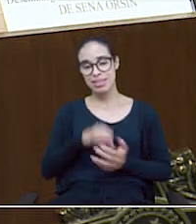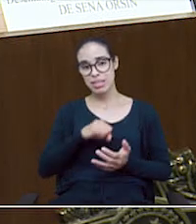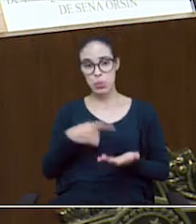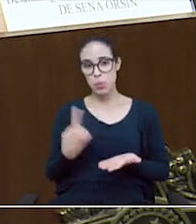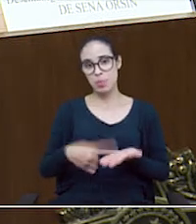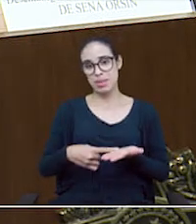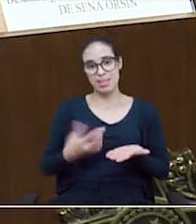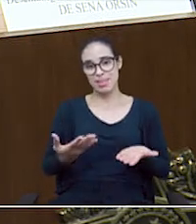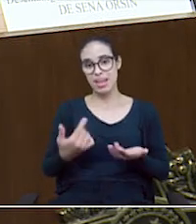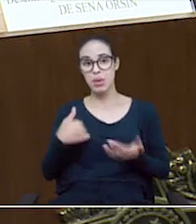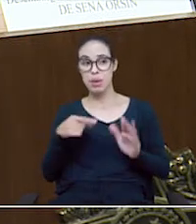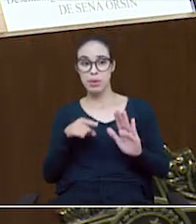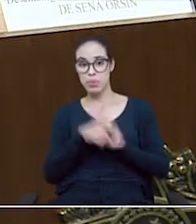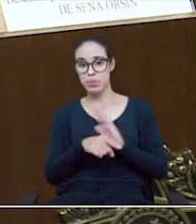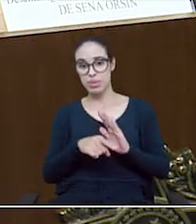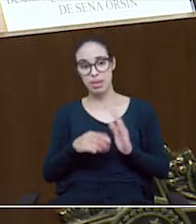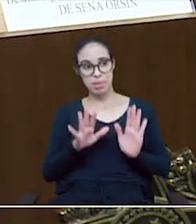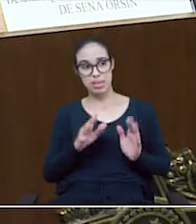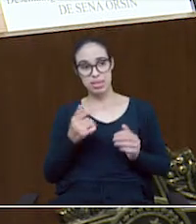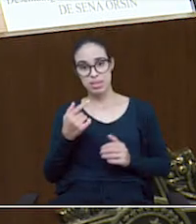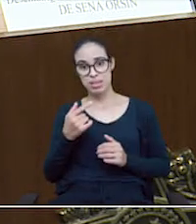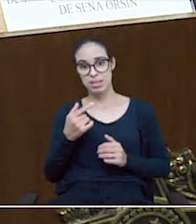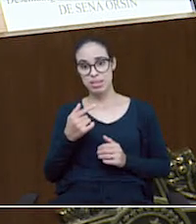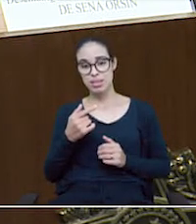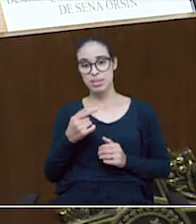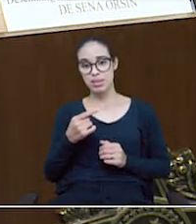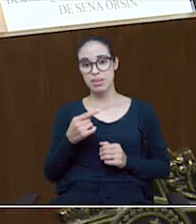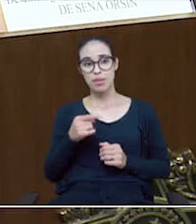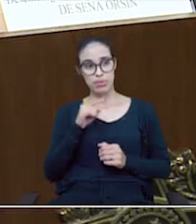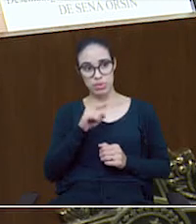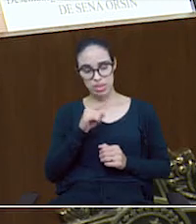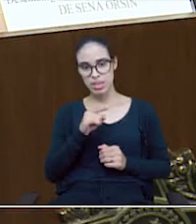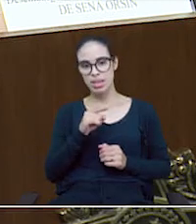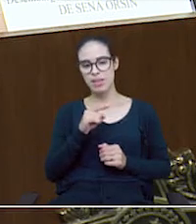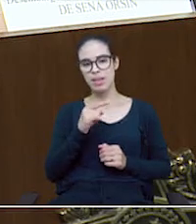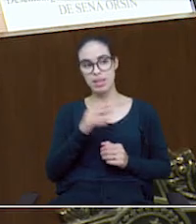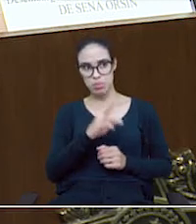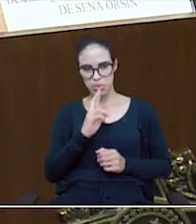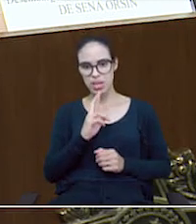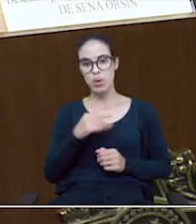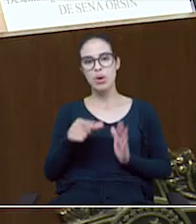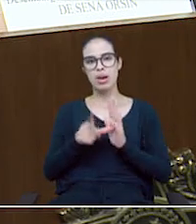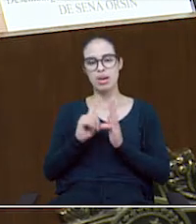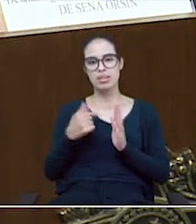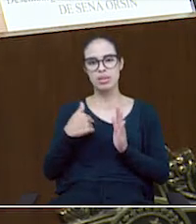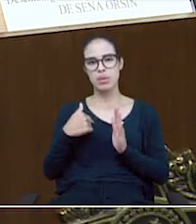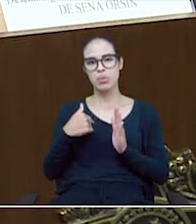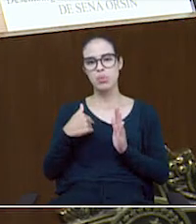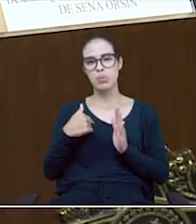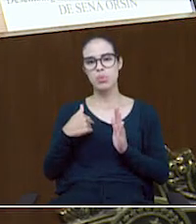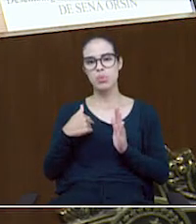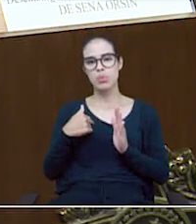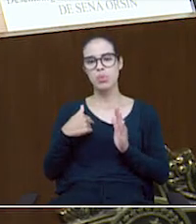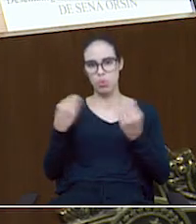que eu iria fazer, mas eu já vou para o webinário, eu já tinha, inclusive, divulgado o webinário na lista lá do TRT da